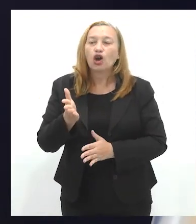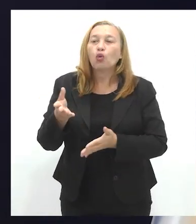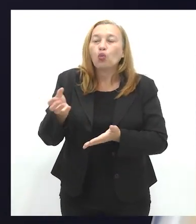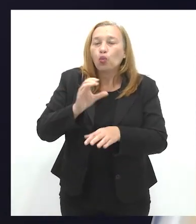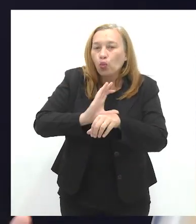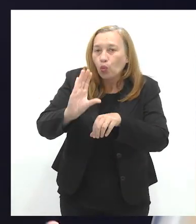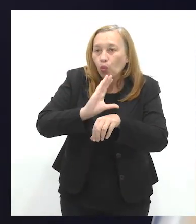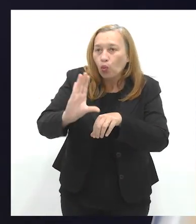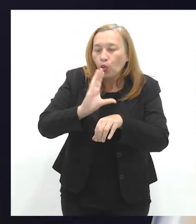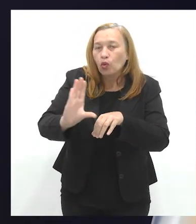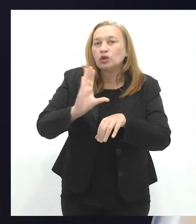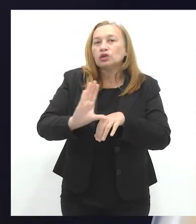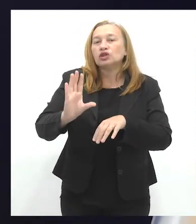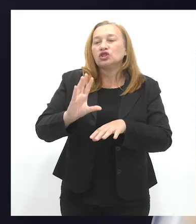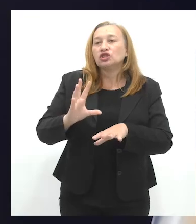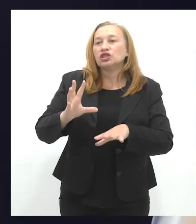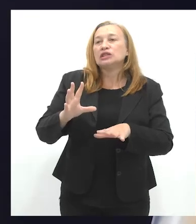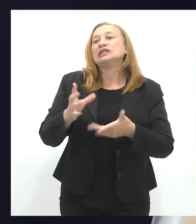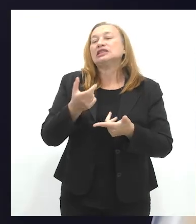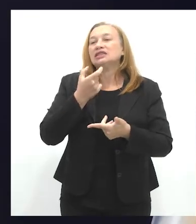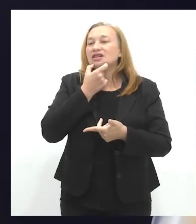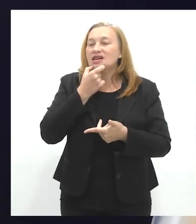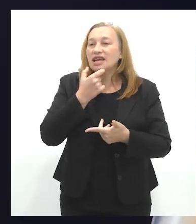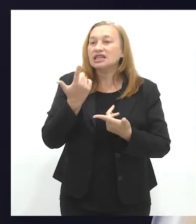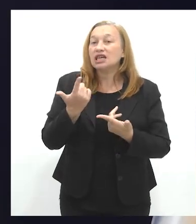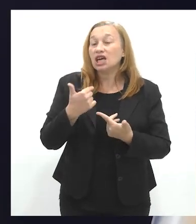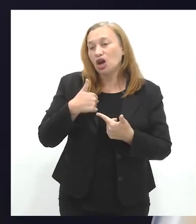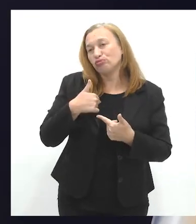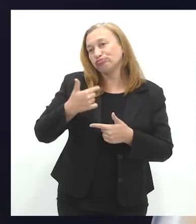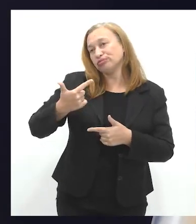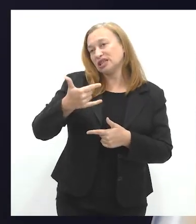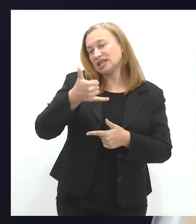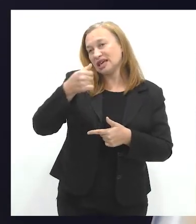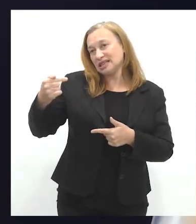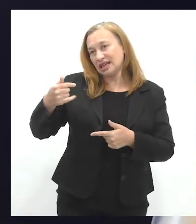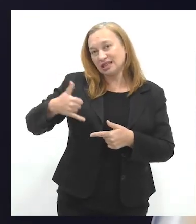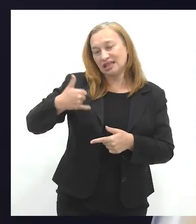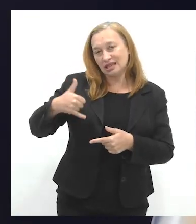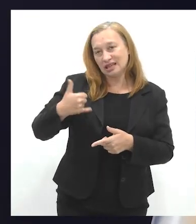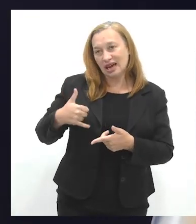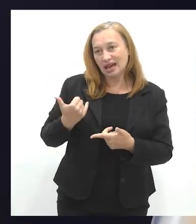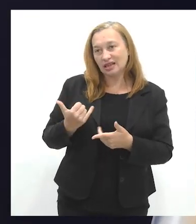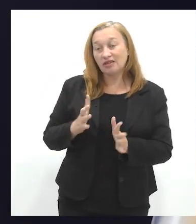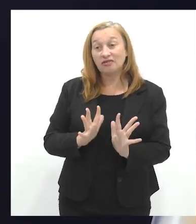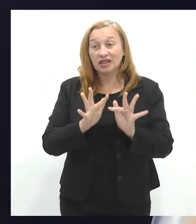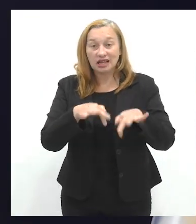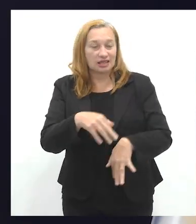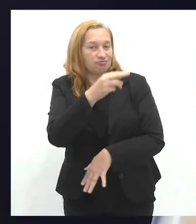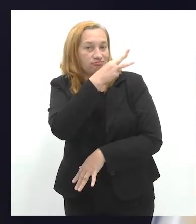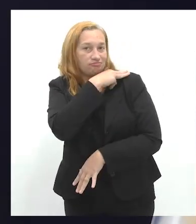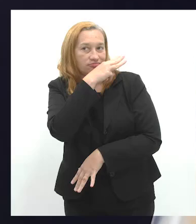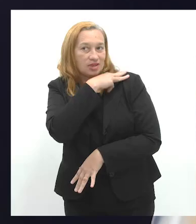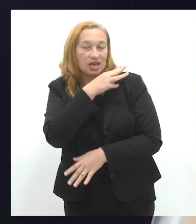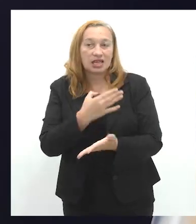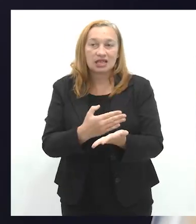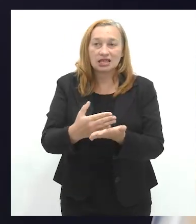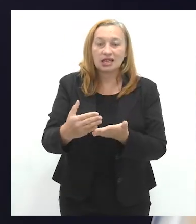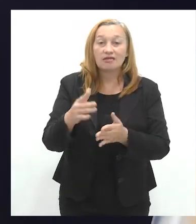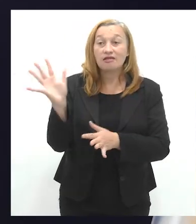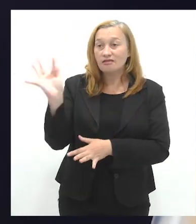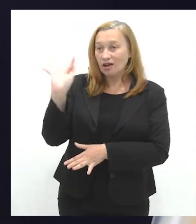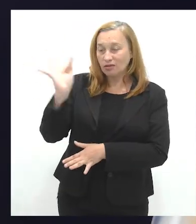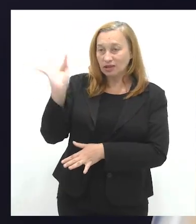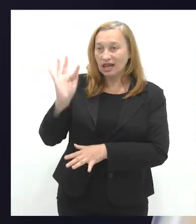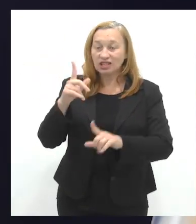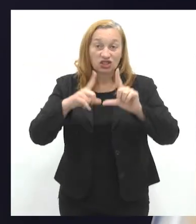E aí, com 17 anos, terminando o ensino médio, eu comecei a fazer faculdade de letras porque eu gostava de inglês. Sim. E